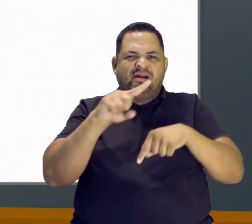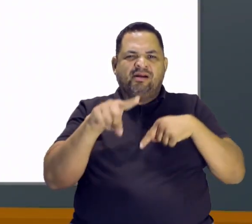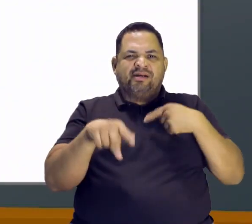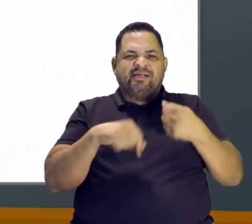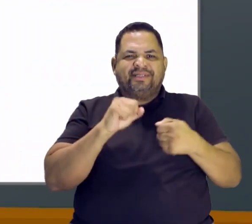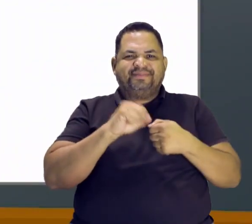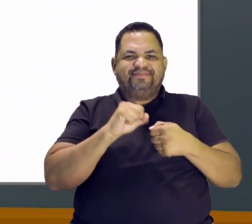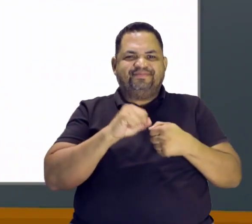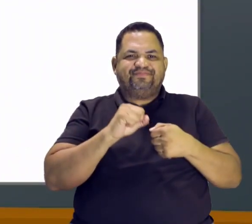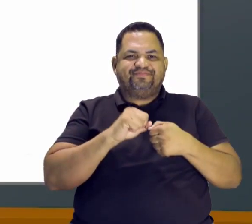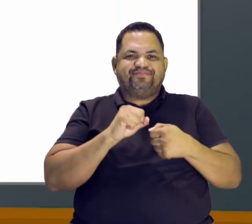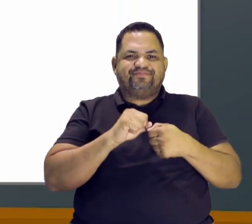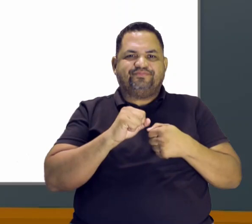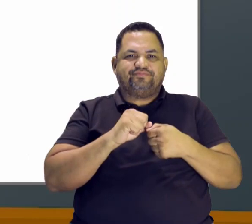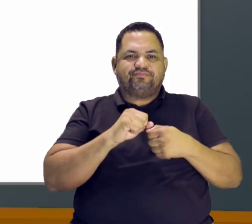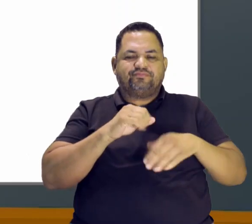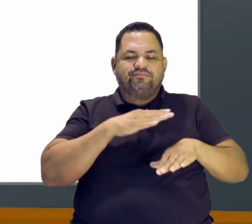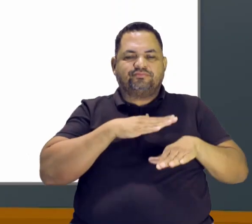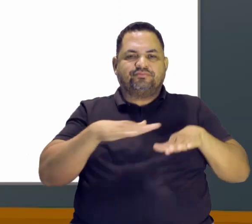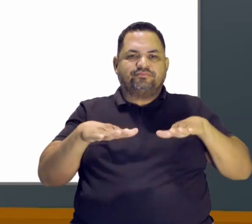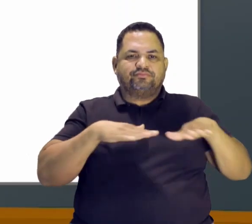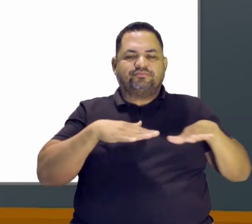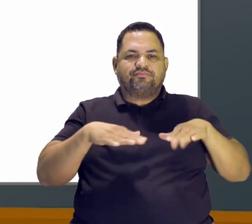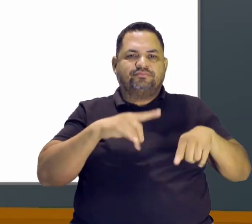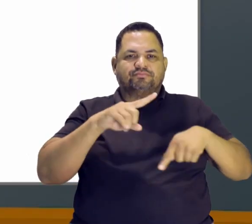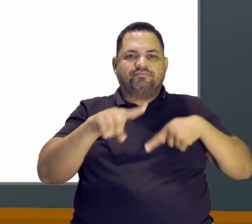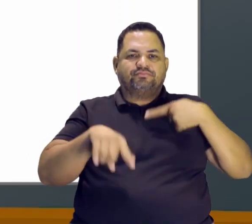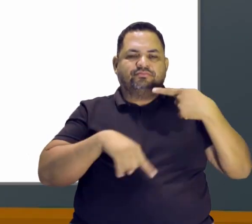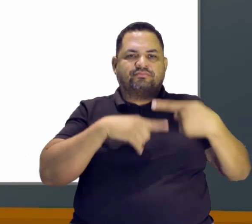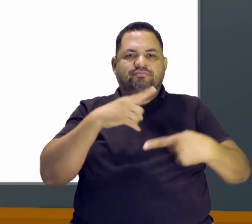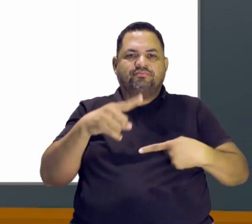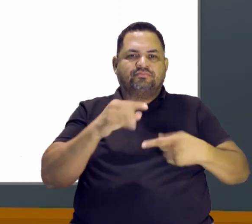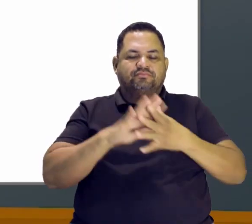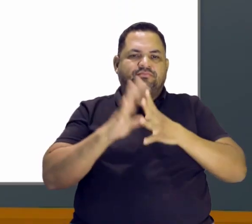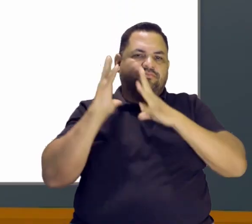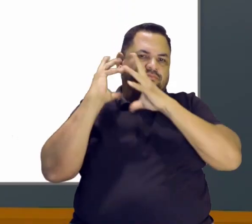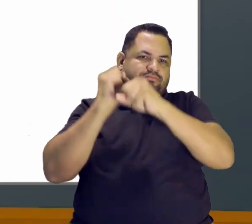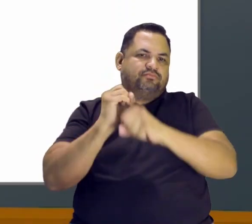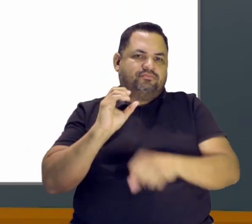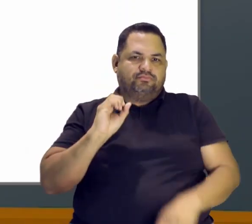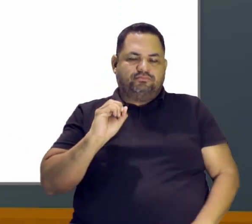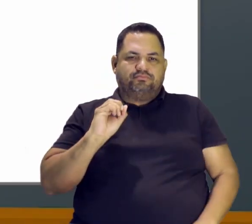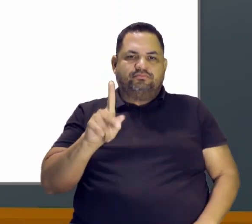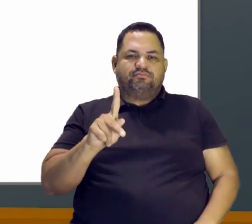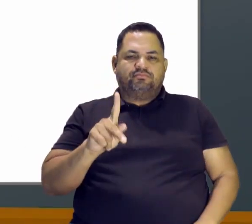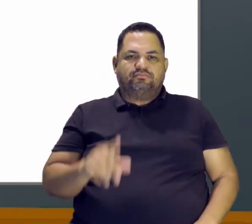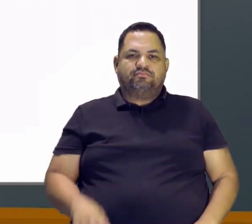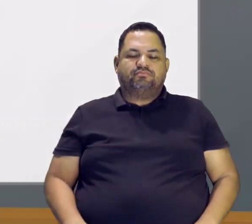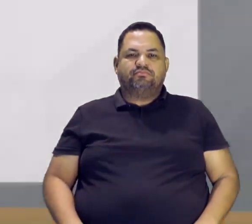aí o nosso momento Mexa-se logo na sequência na revisão, ok? Então, te aguardo.